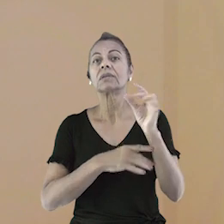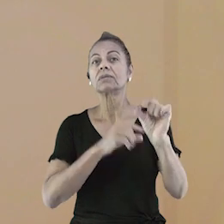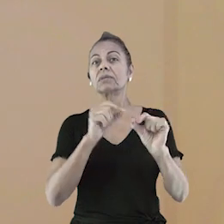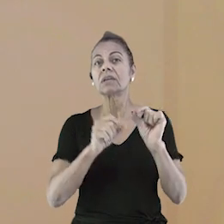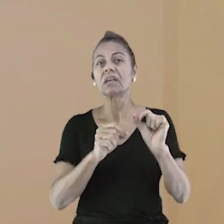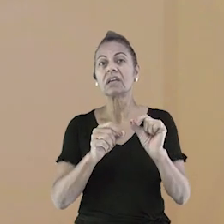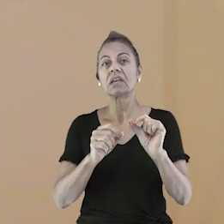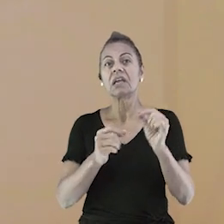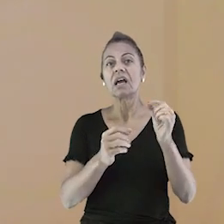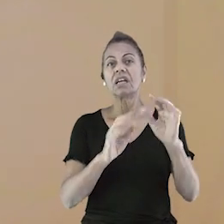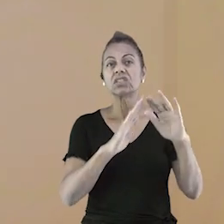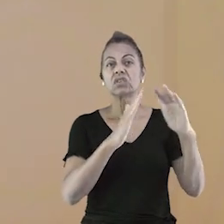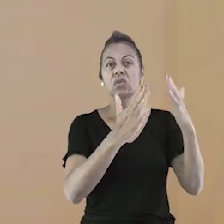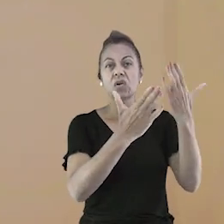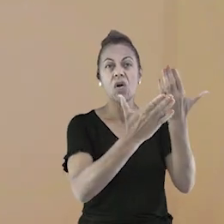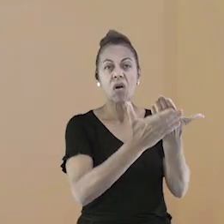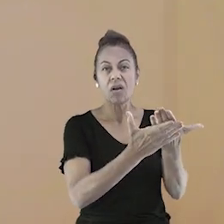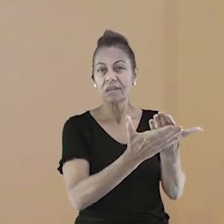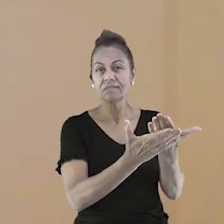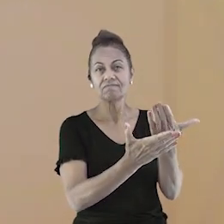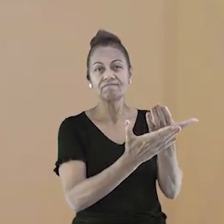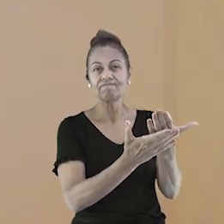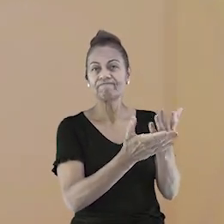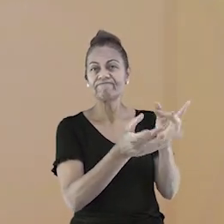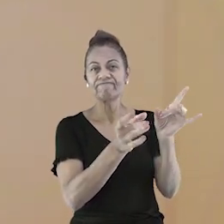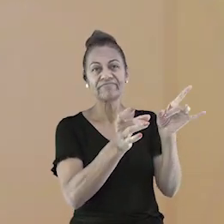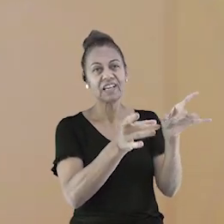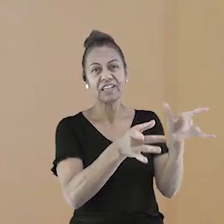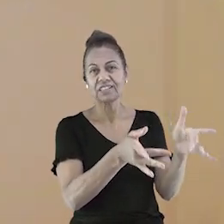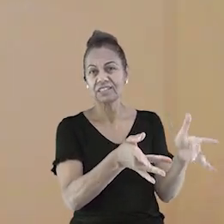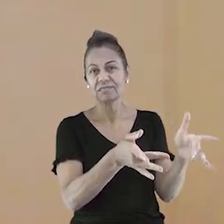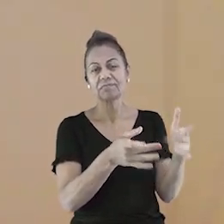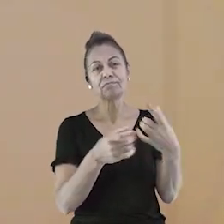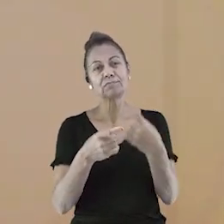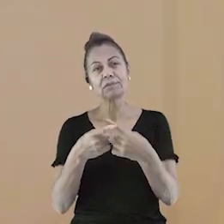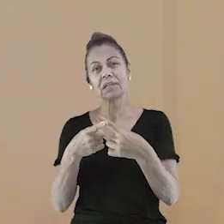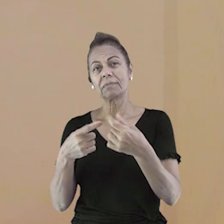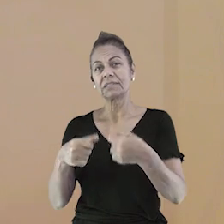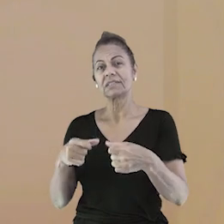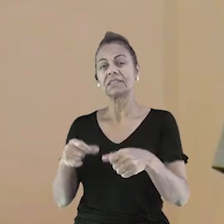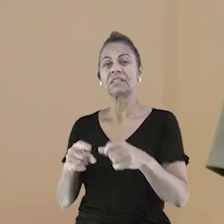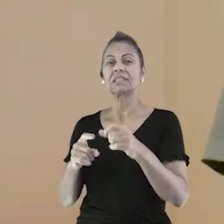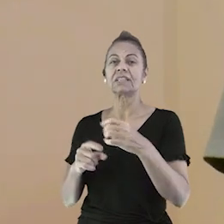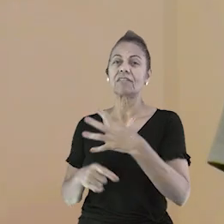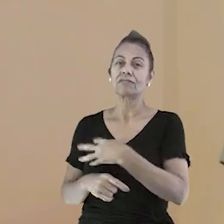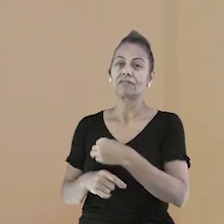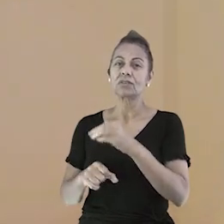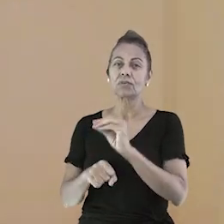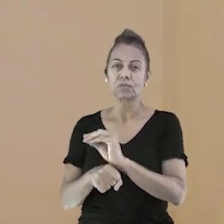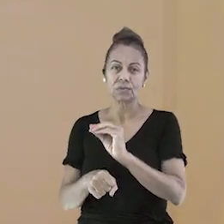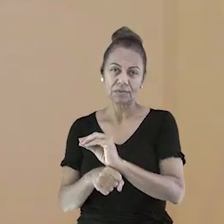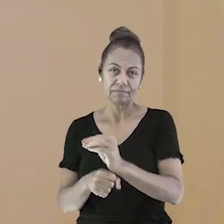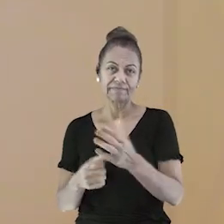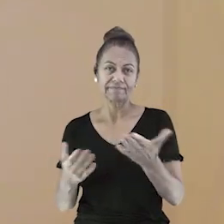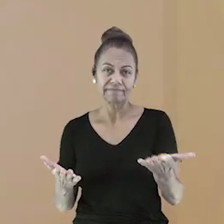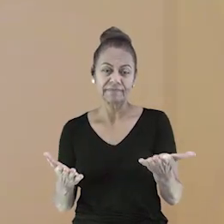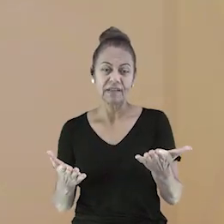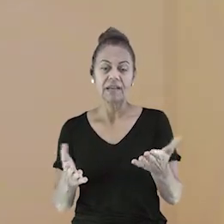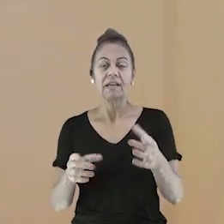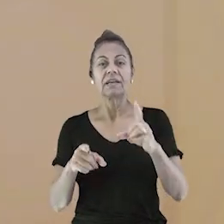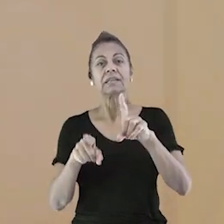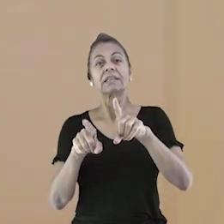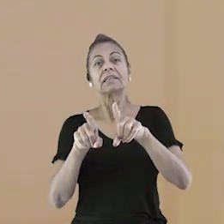que engravida acaba abrindo mão dos estudos para poder cuidar do filho. Por conta disso, as chances de conseguir um emprego se